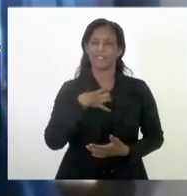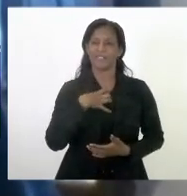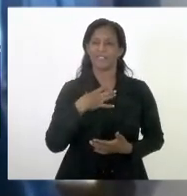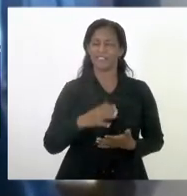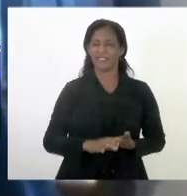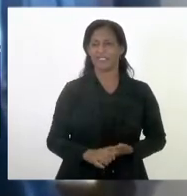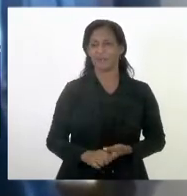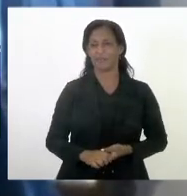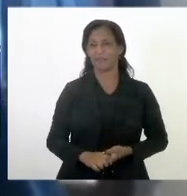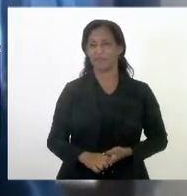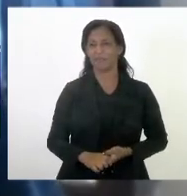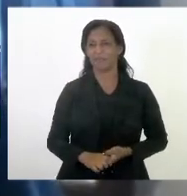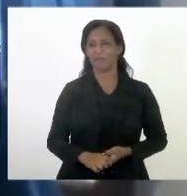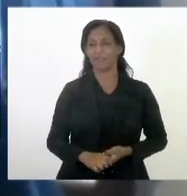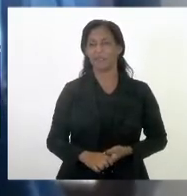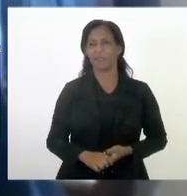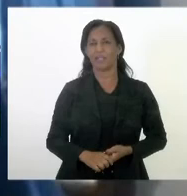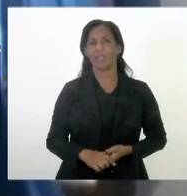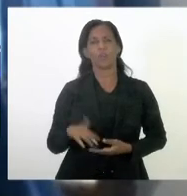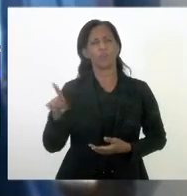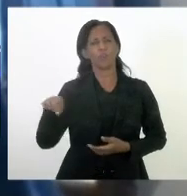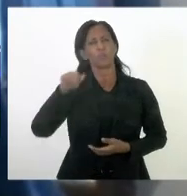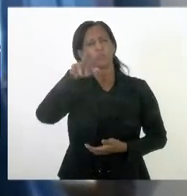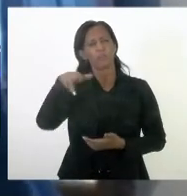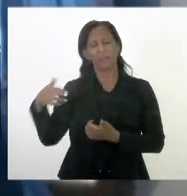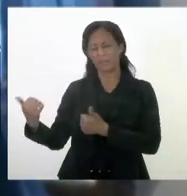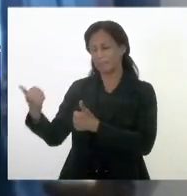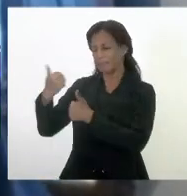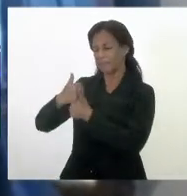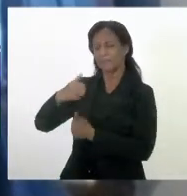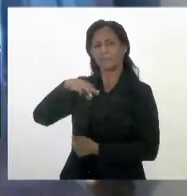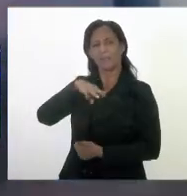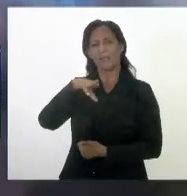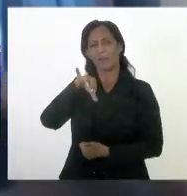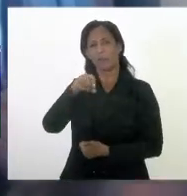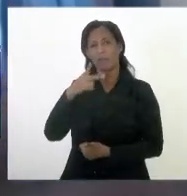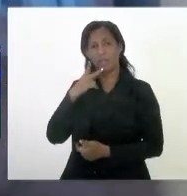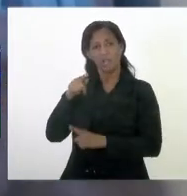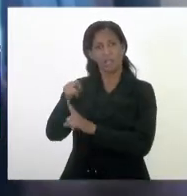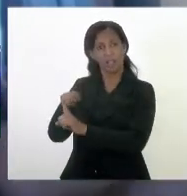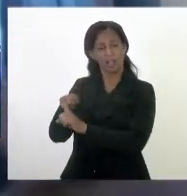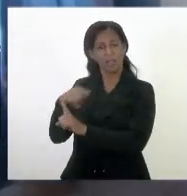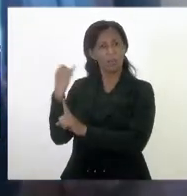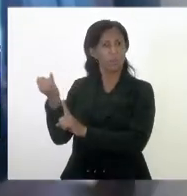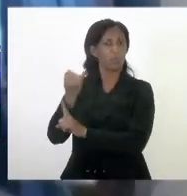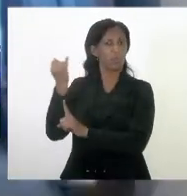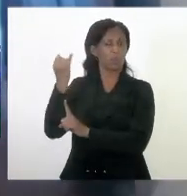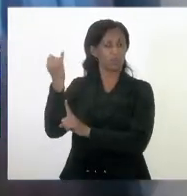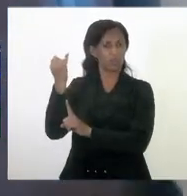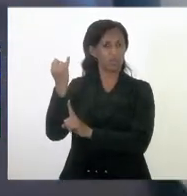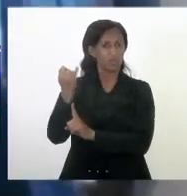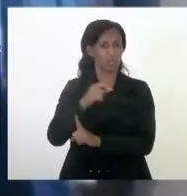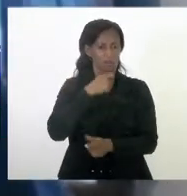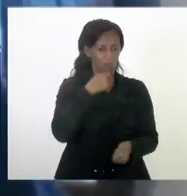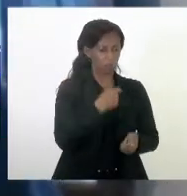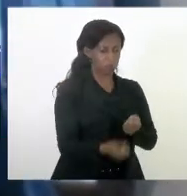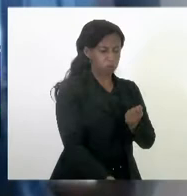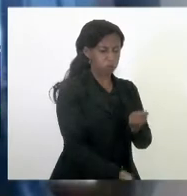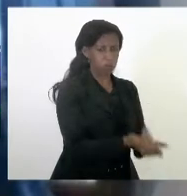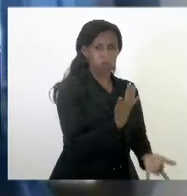pública pela Mônica. Ela falou uma outra coisa importante, queimar não só lenha, como